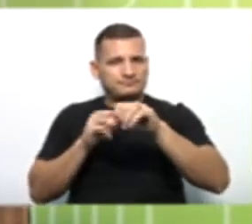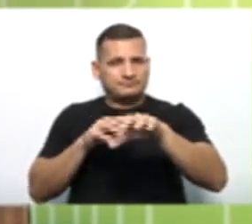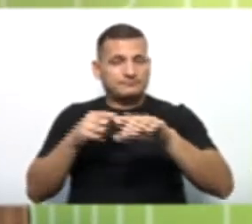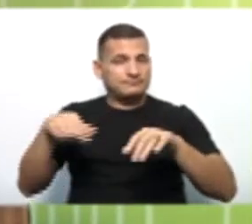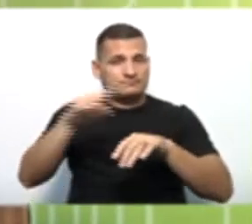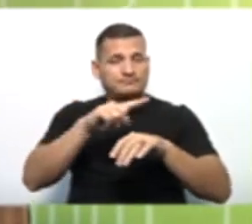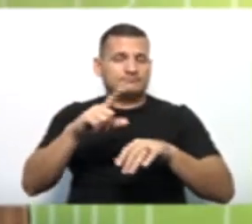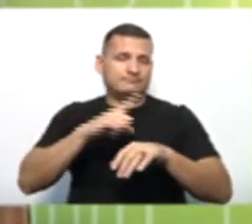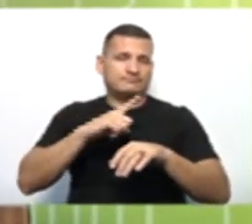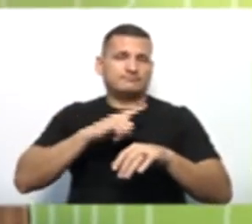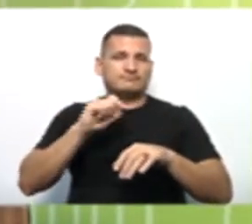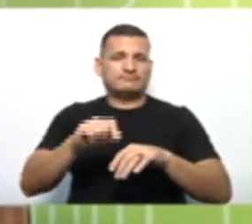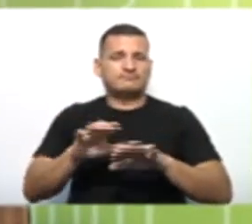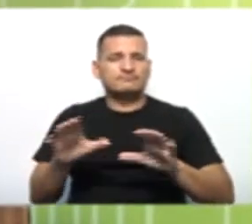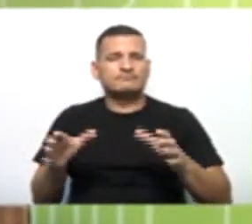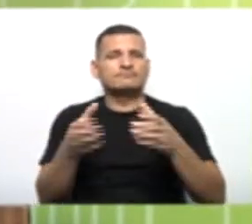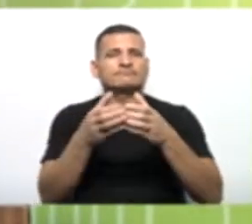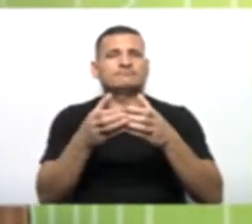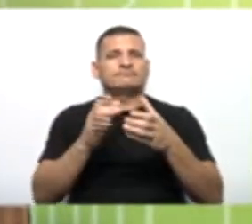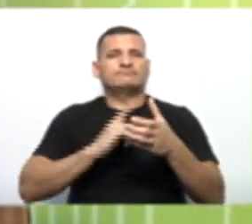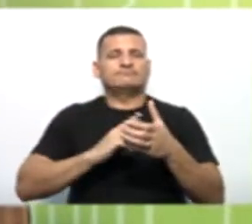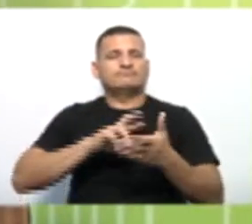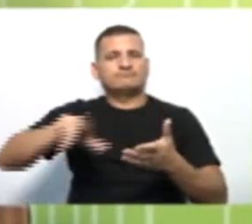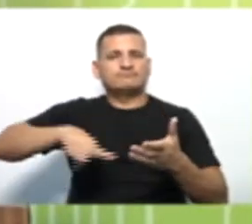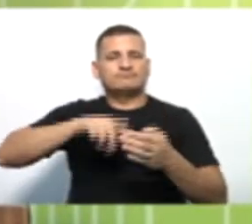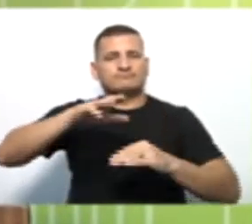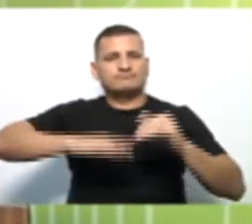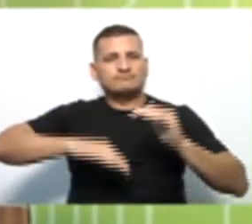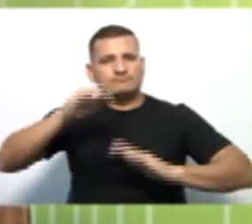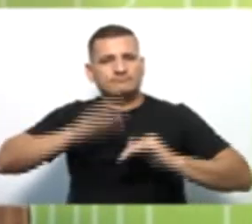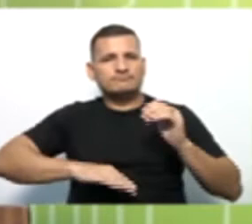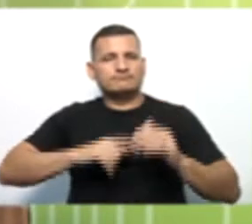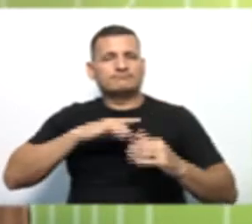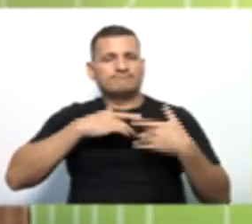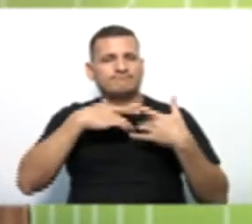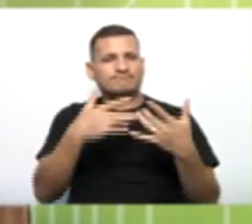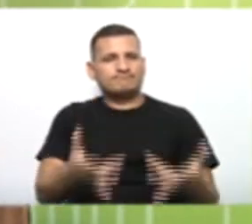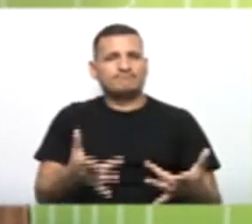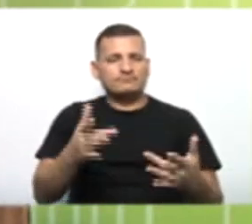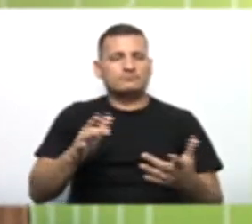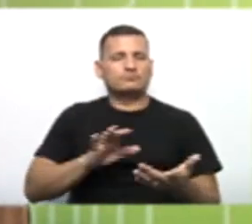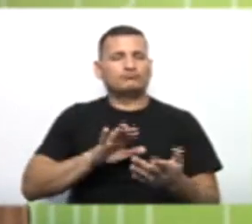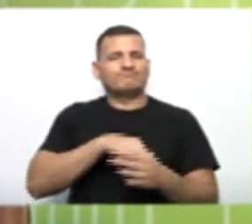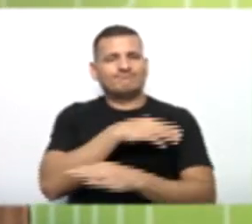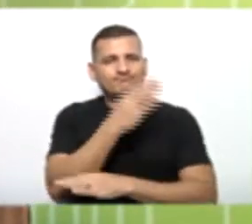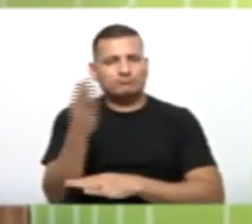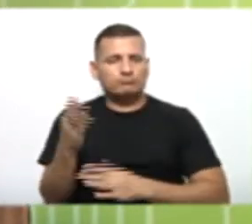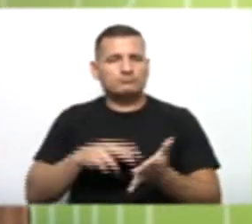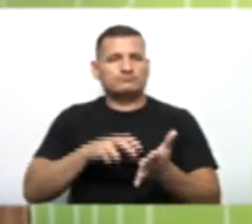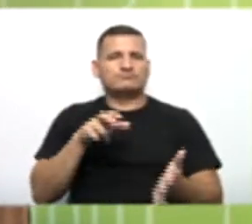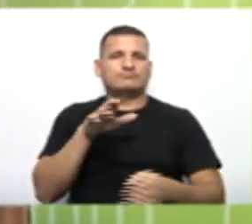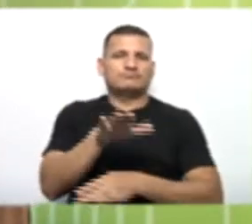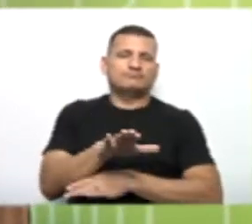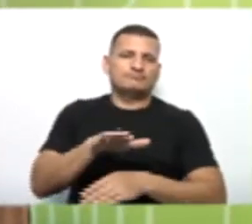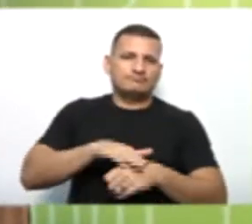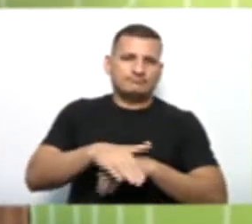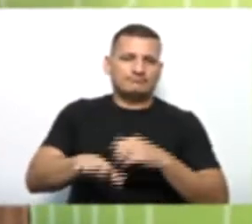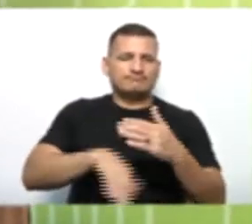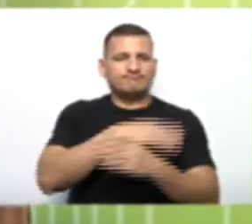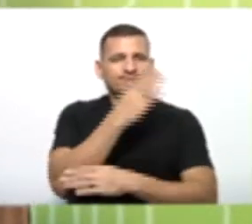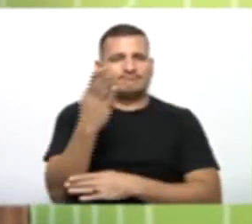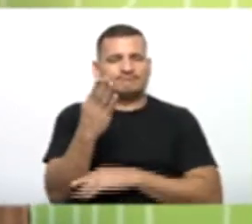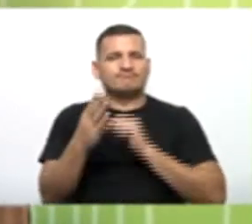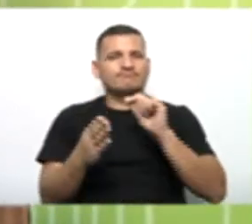para vocês nós temos toda uma equipe nós em vários profissionais que se dedicam integralmente se dedicam de manhã à tarde à noite